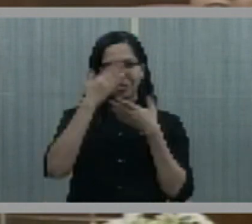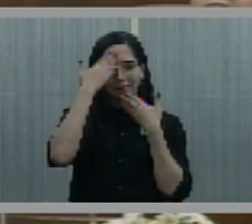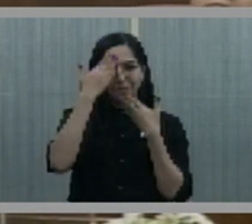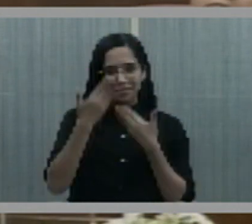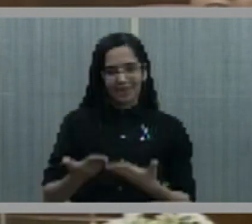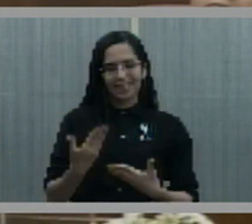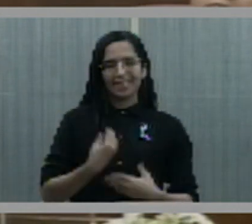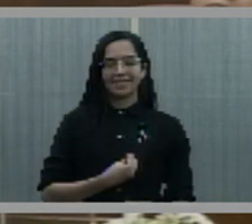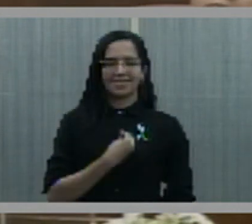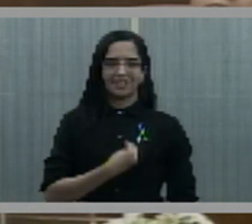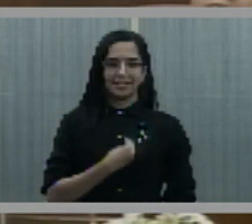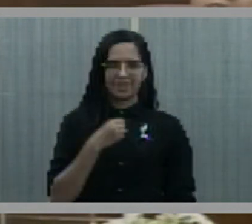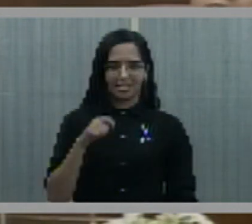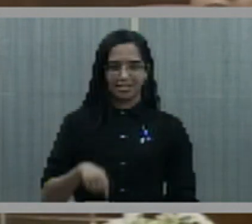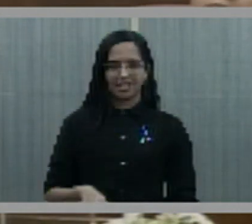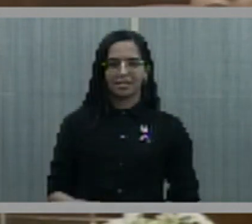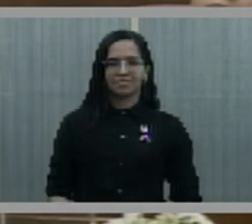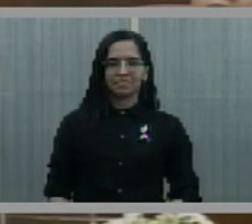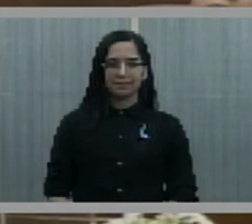vocês.